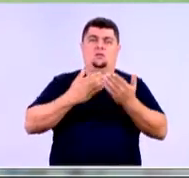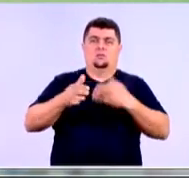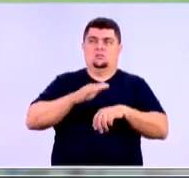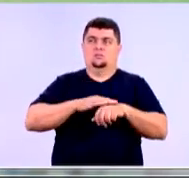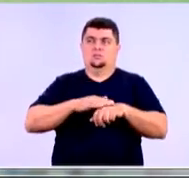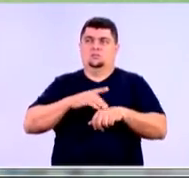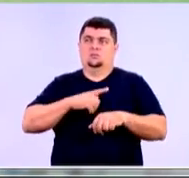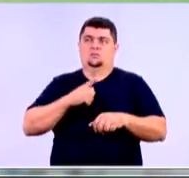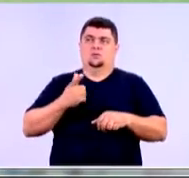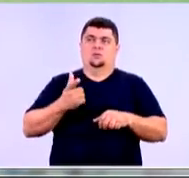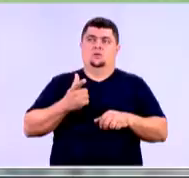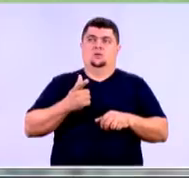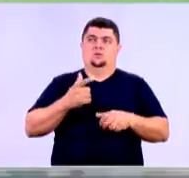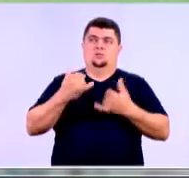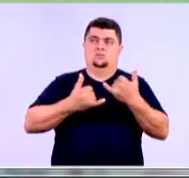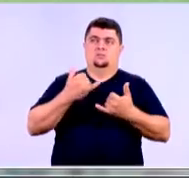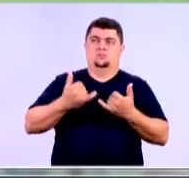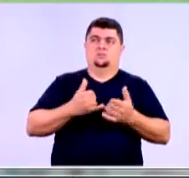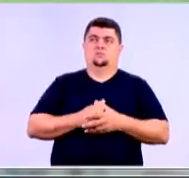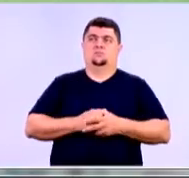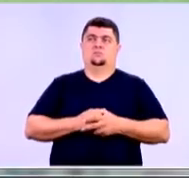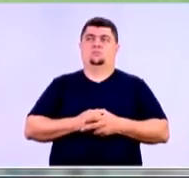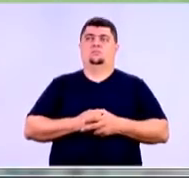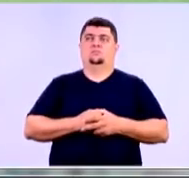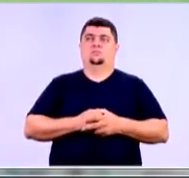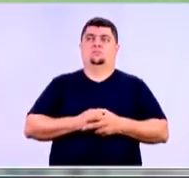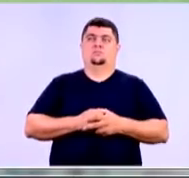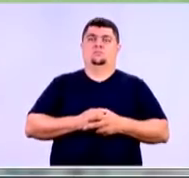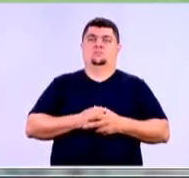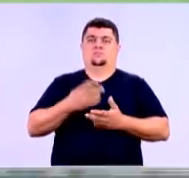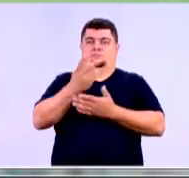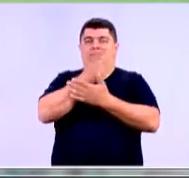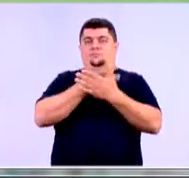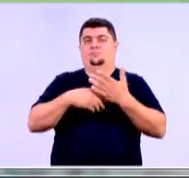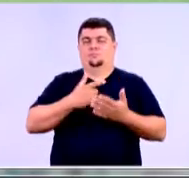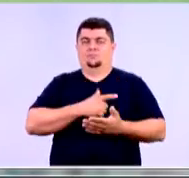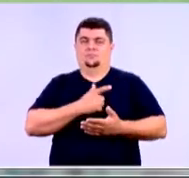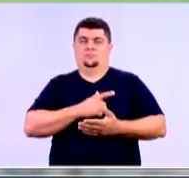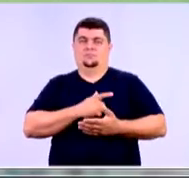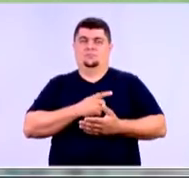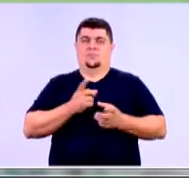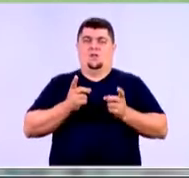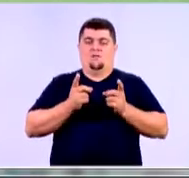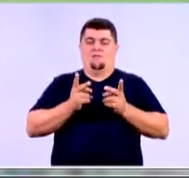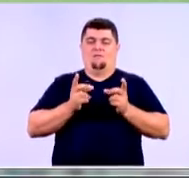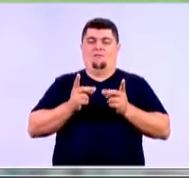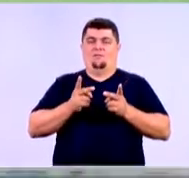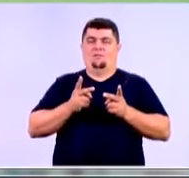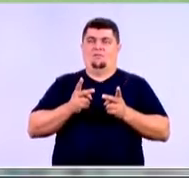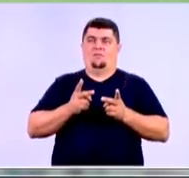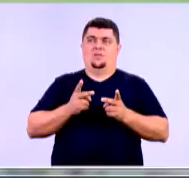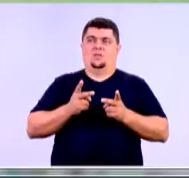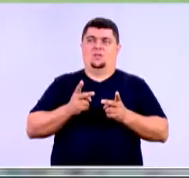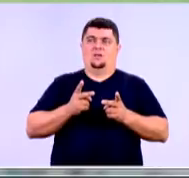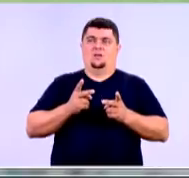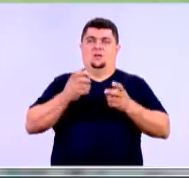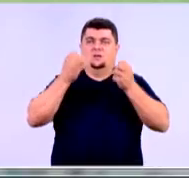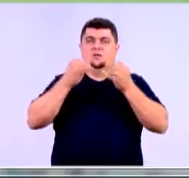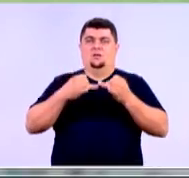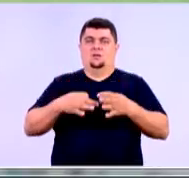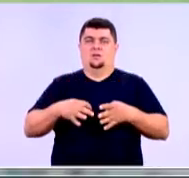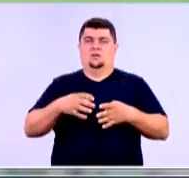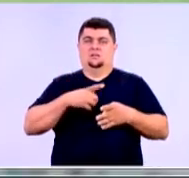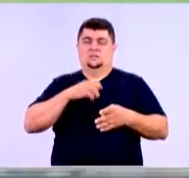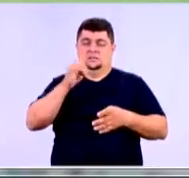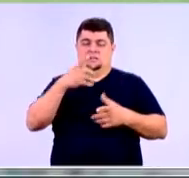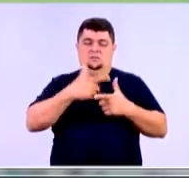aqui, professor. Como que é essa charge? Então, nessa charge, o vendedor ali, ele cita, né? Em época de